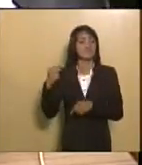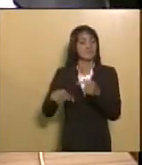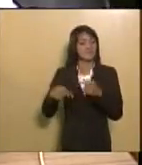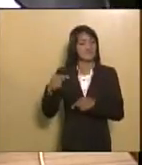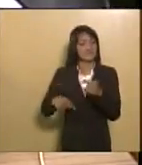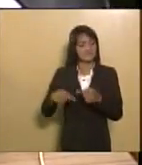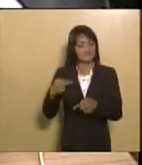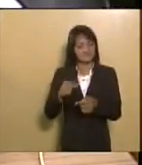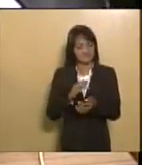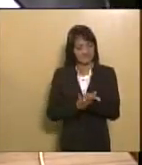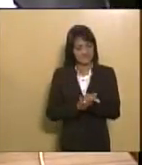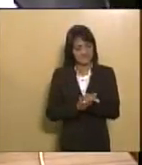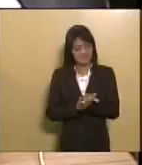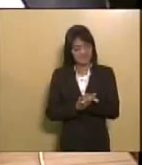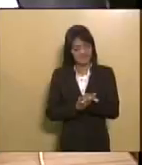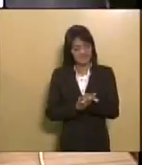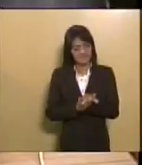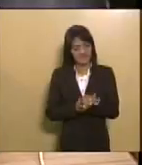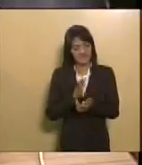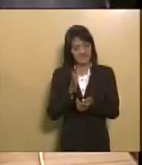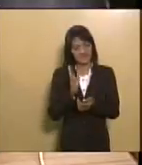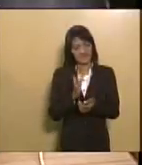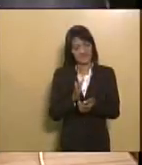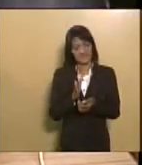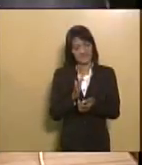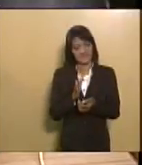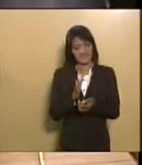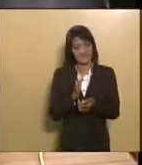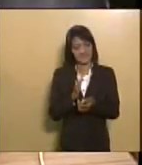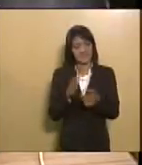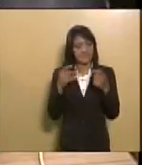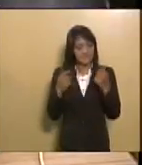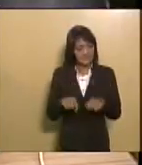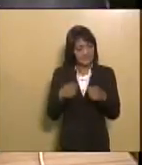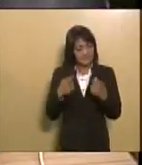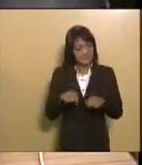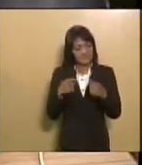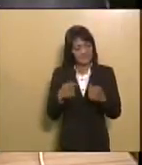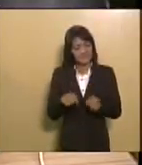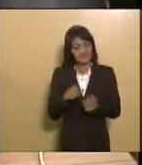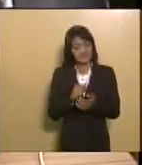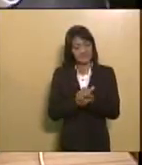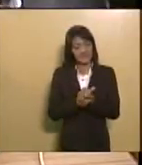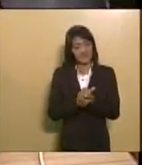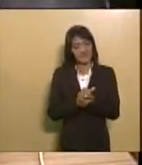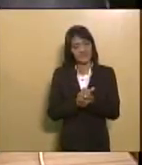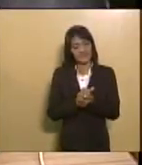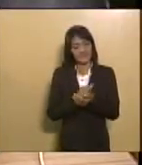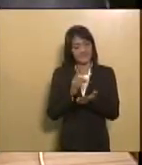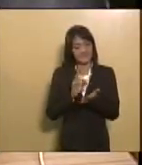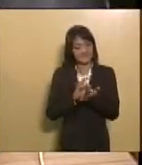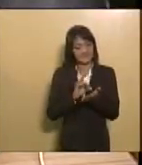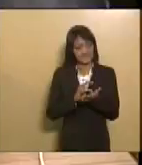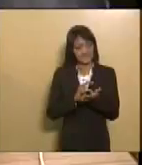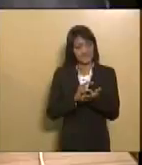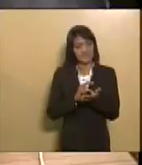essa vontade política é necessário se faz. A partir